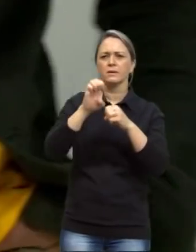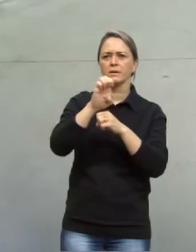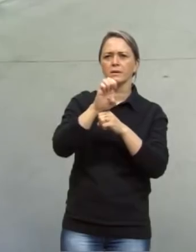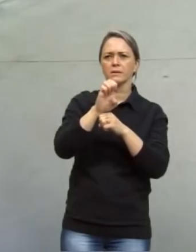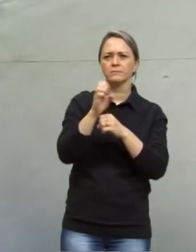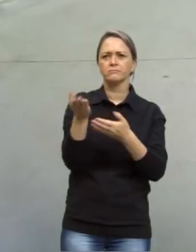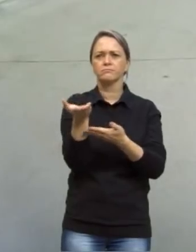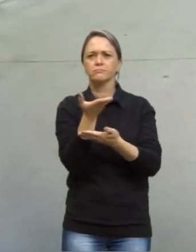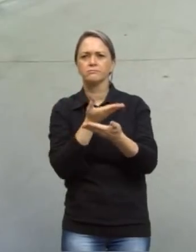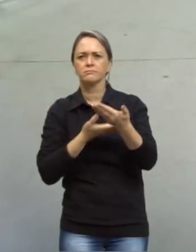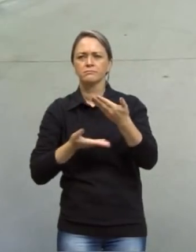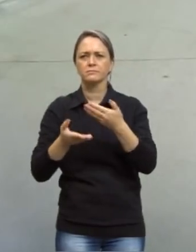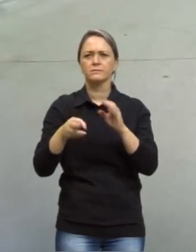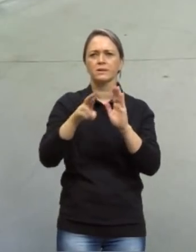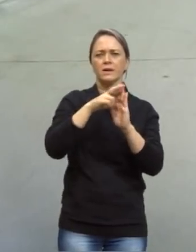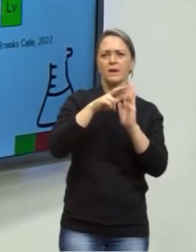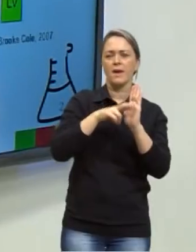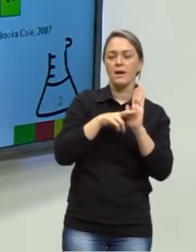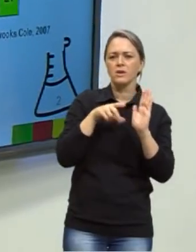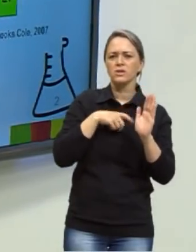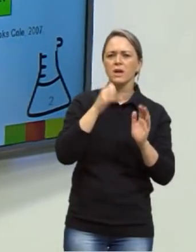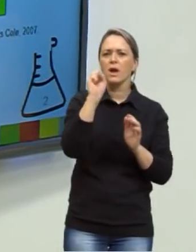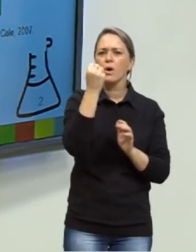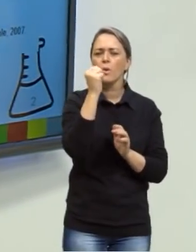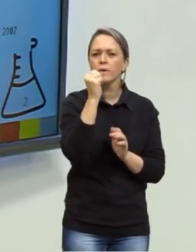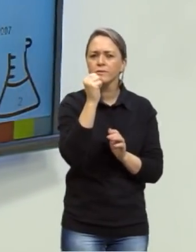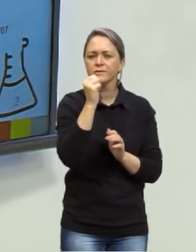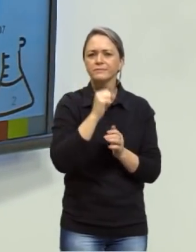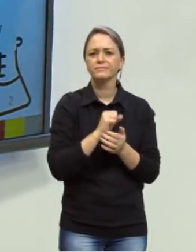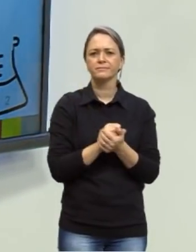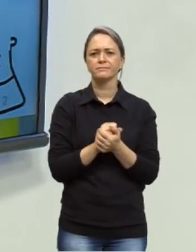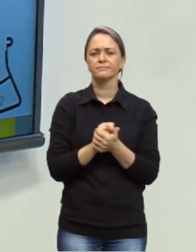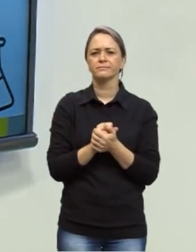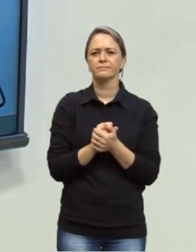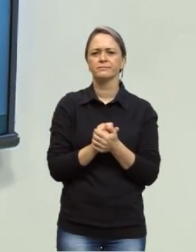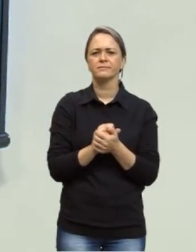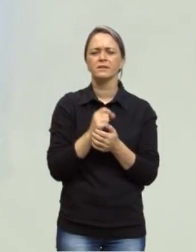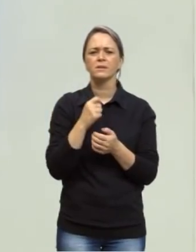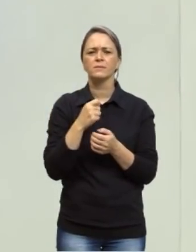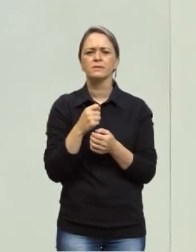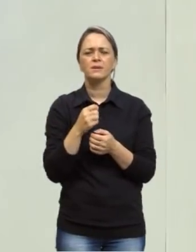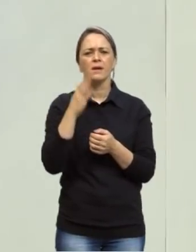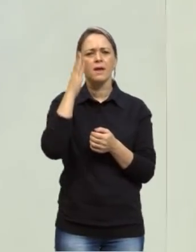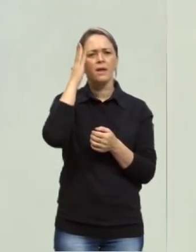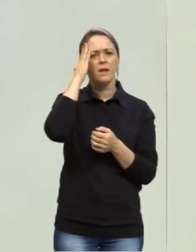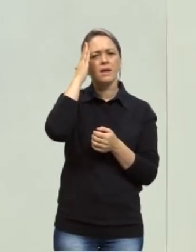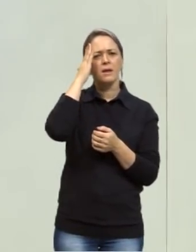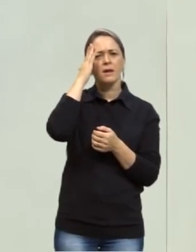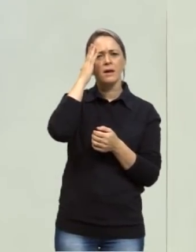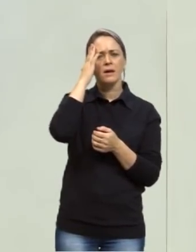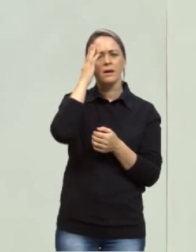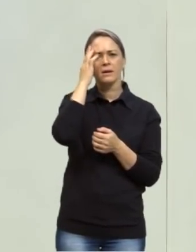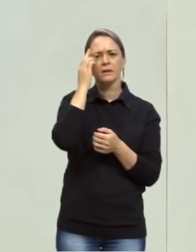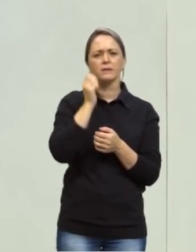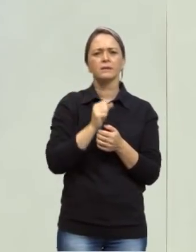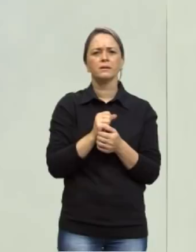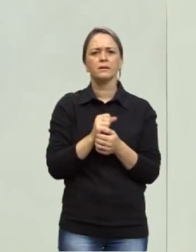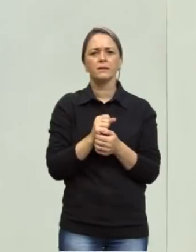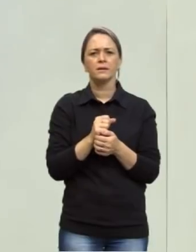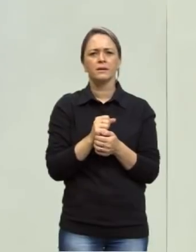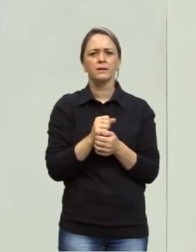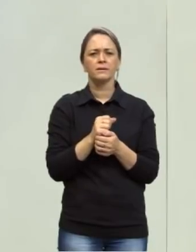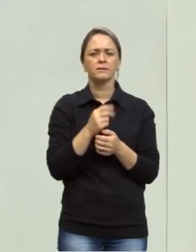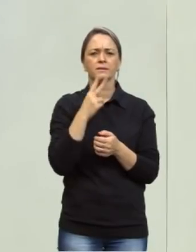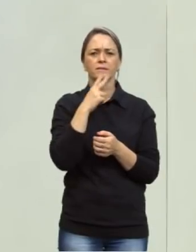respeitam a regra do octeto o que que a gente precisa tem mente gente é a mesma visão que nós tínhamos